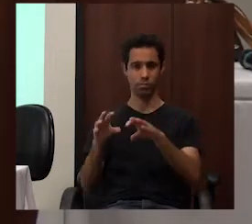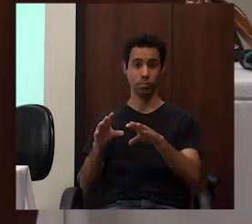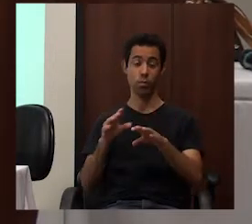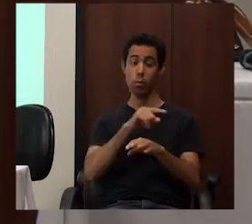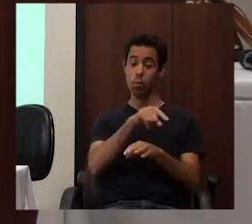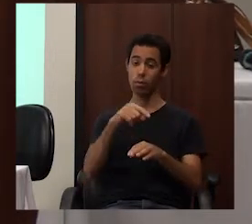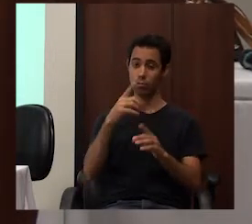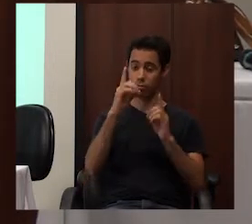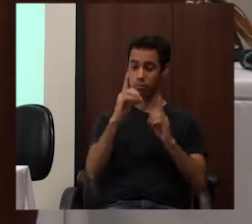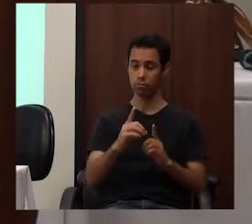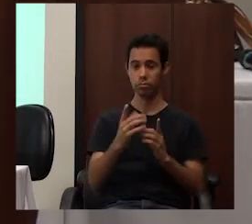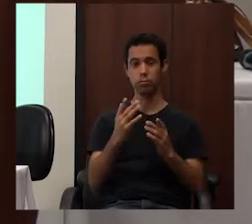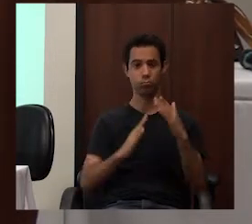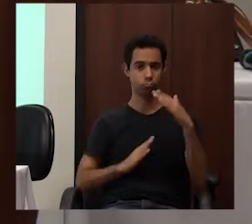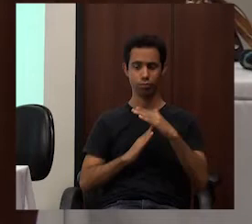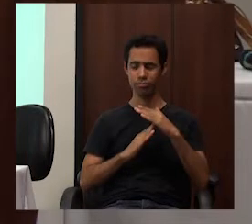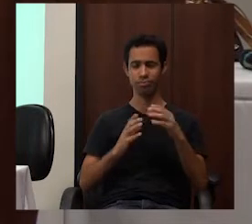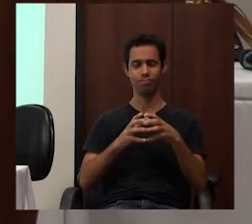limitações, né? Mas